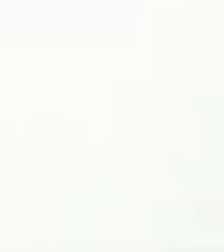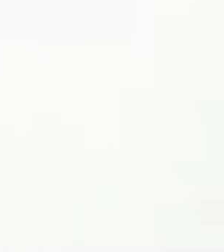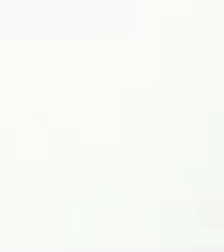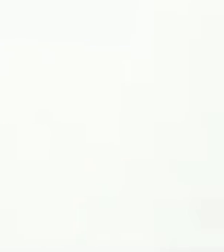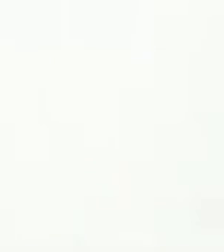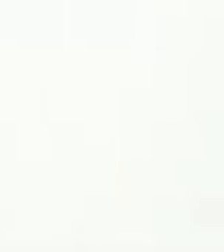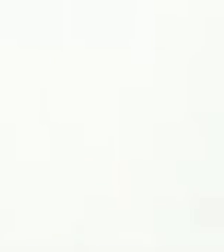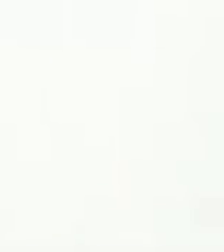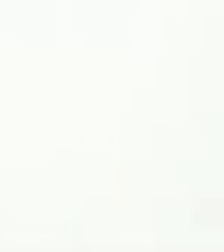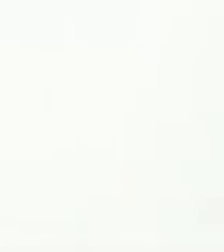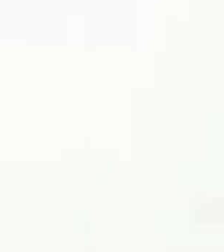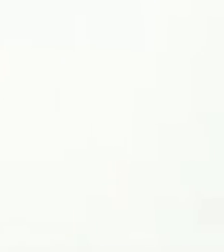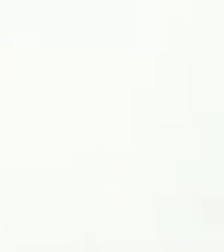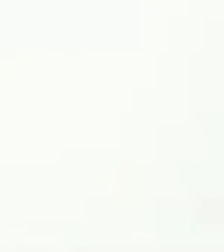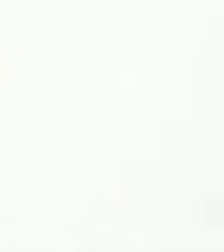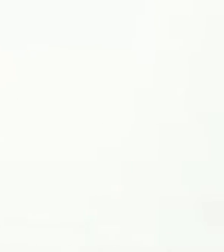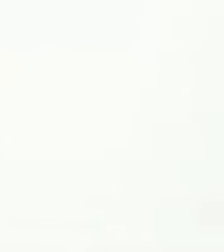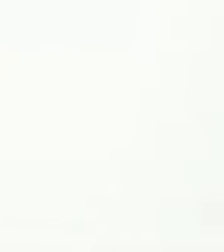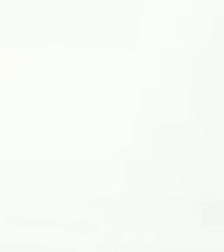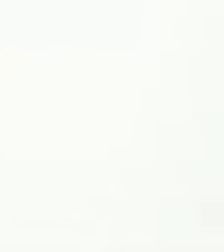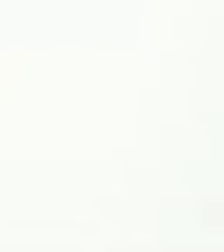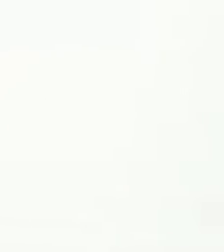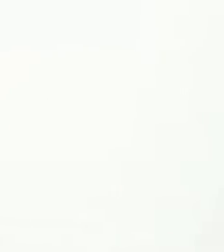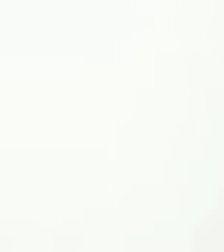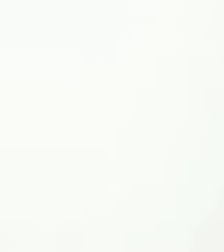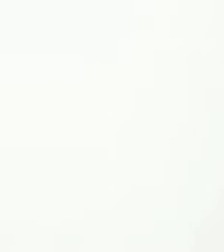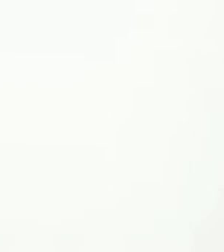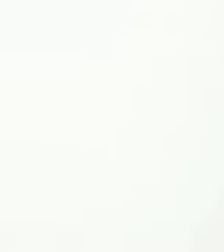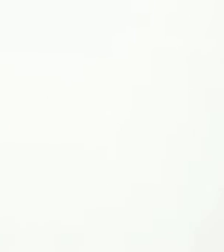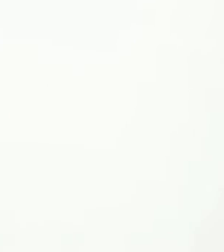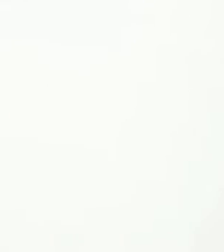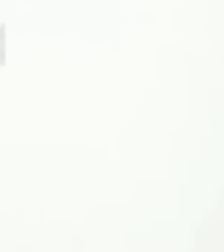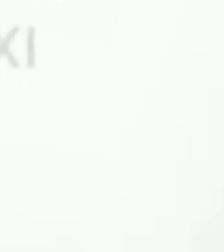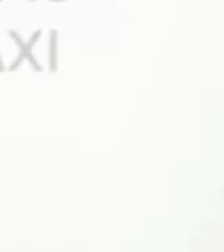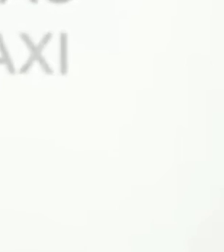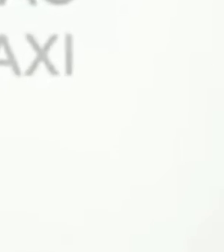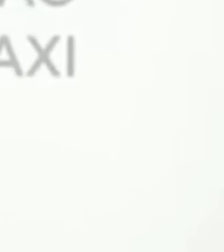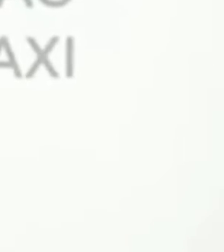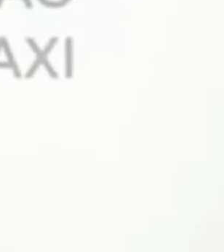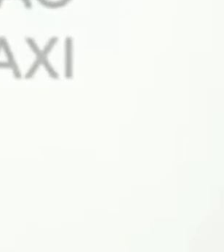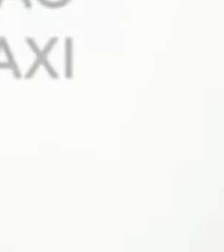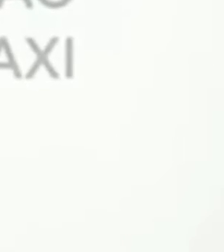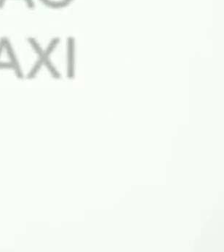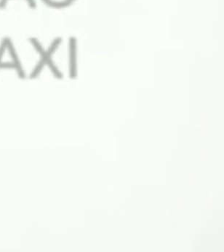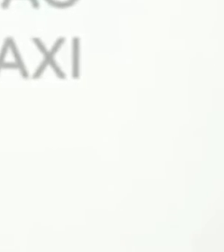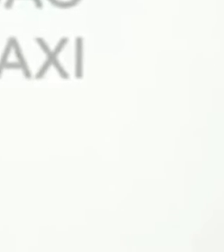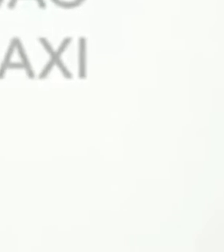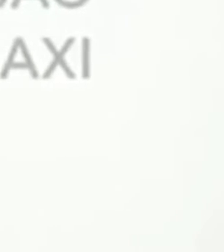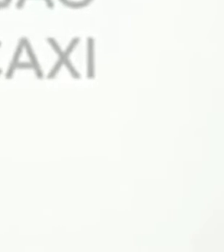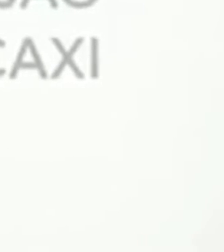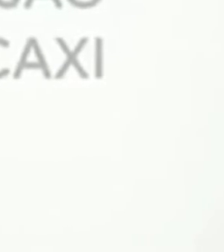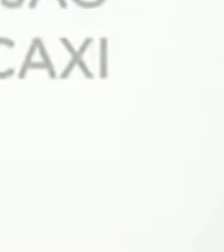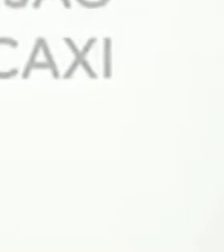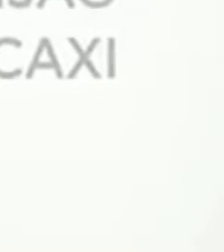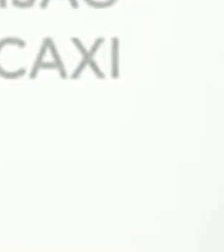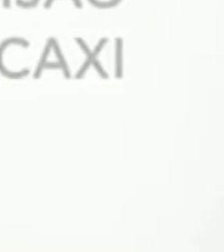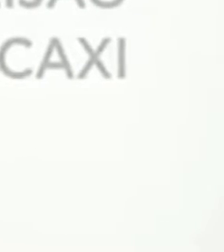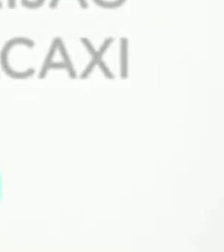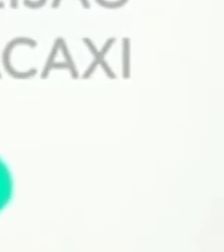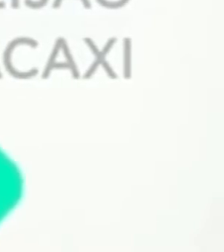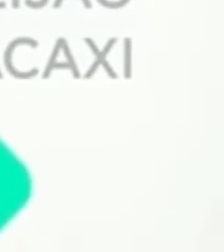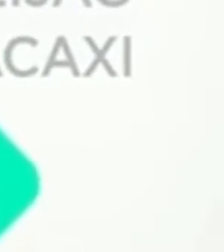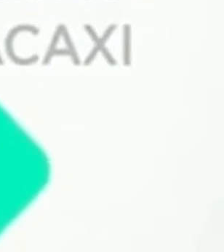criação de gado de corte e a produção de leite, além da plantação de mandioca, milho, feijão e abacaxi, produtos que são